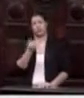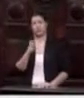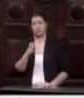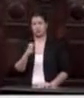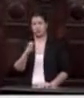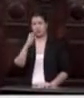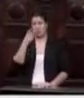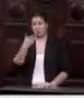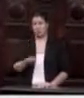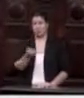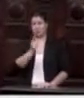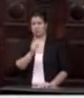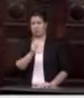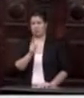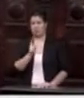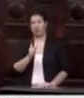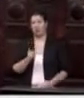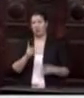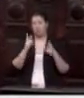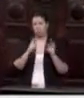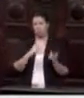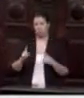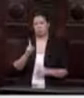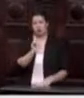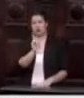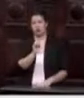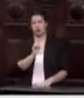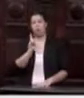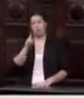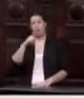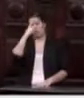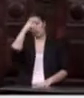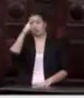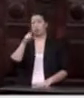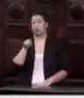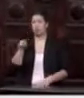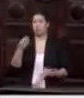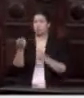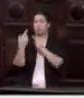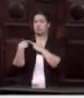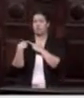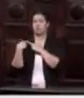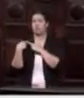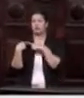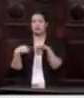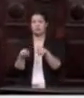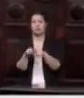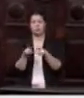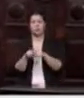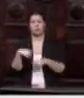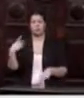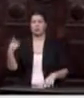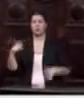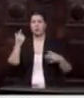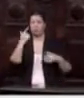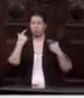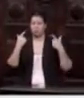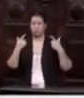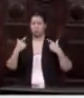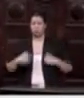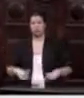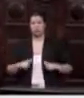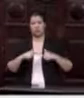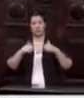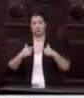não. Rejeitar as contas, muitas vezes, é um gesto de responsabilidade, que é para dizer o seguinte: esse comportamento que está sendo